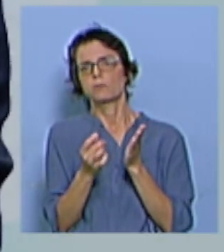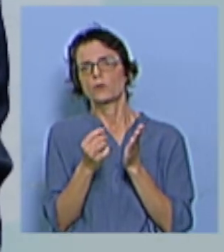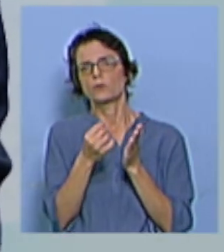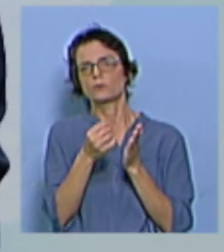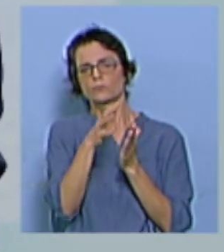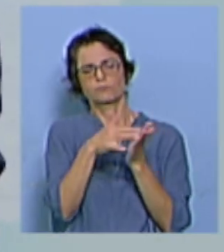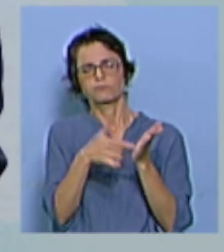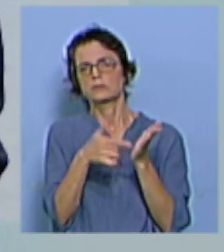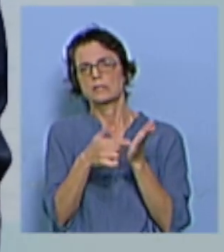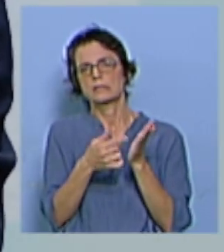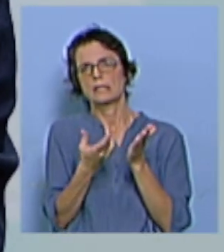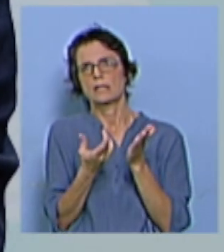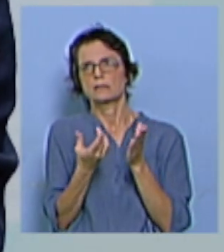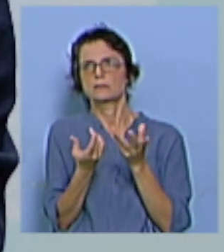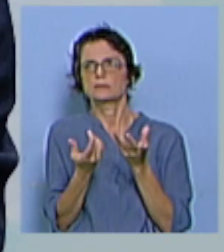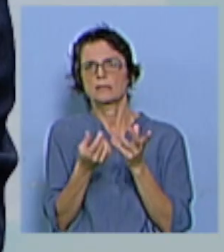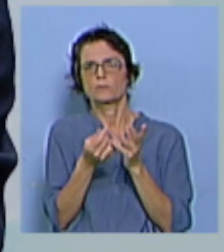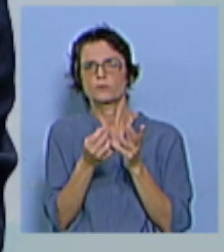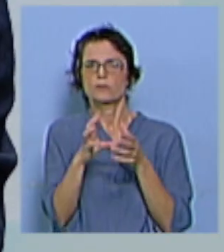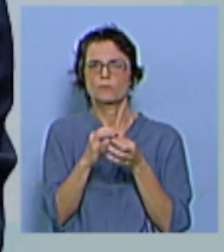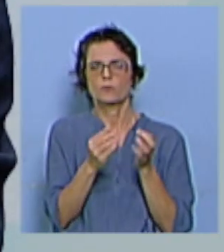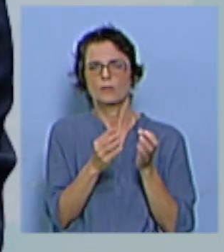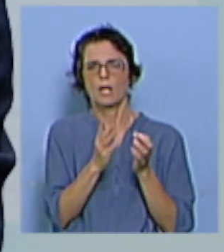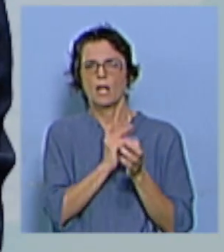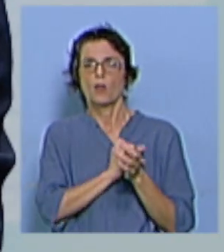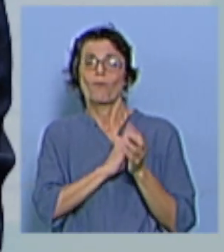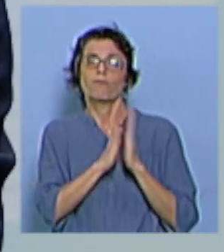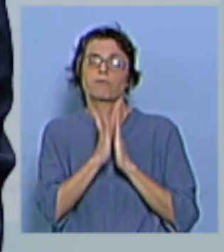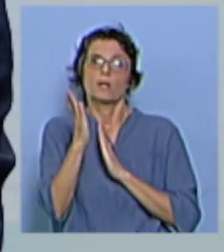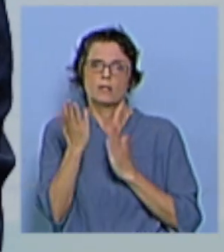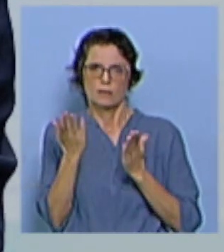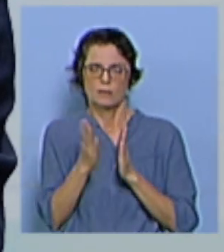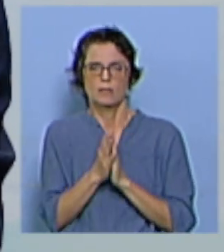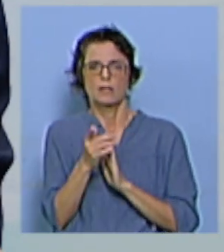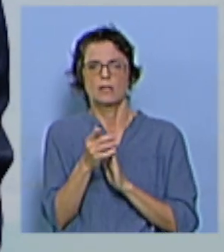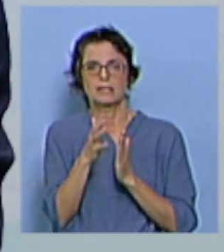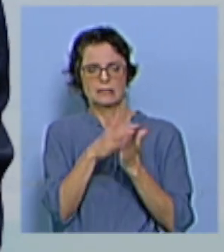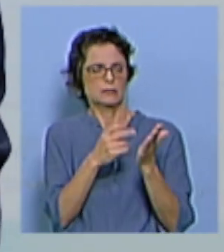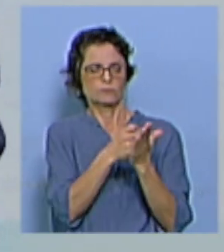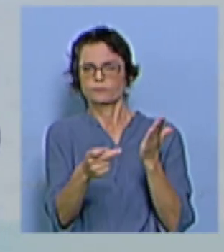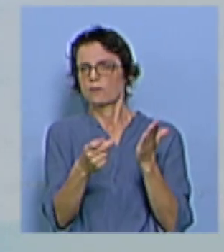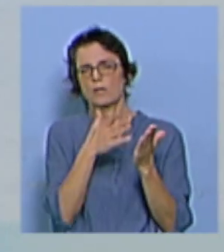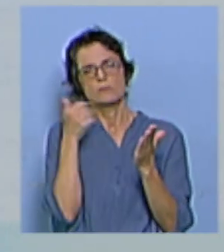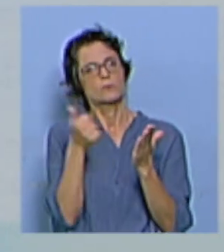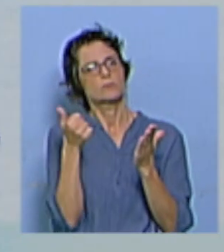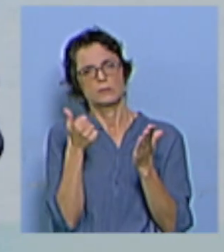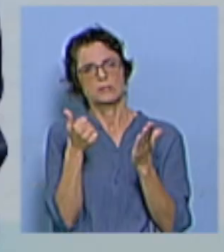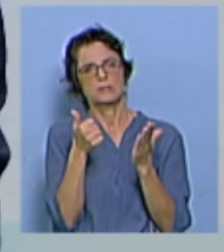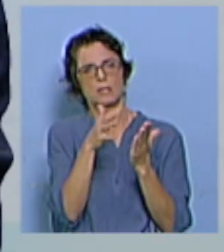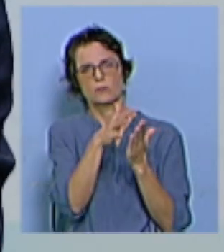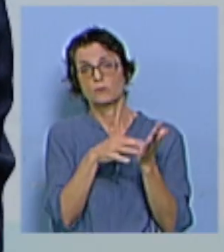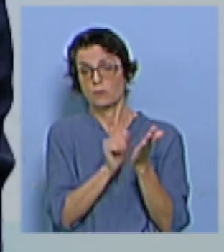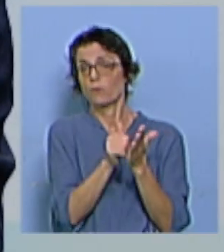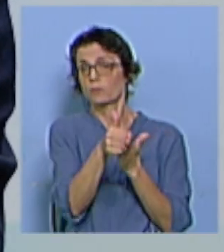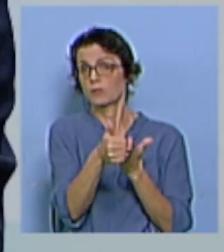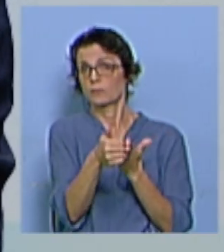o Paulo referiu, para mim é uma das frases mais belas da Sagrada Escritura, não é? Eu digo isto de muitas, mas a verdade é que é